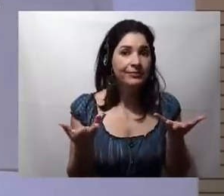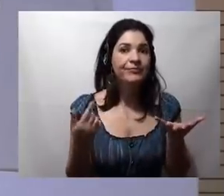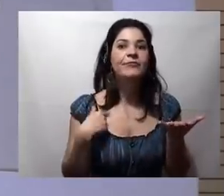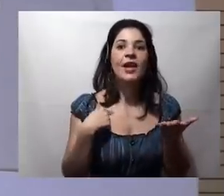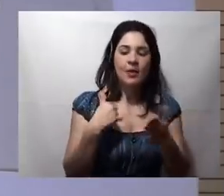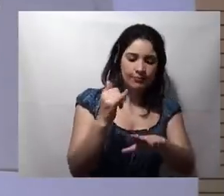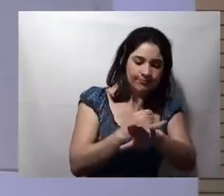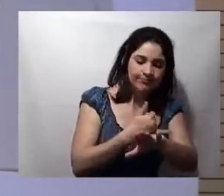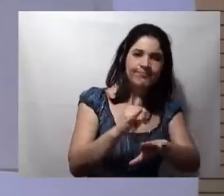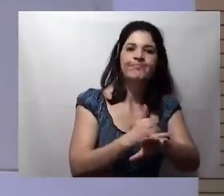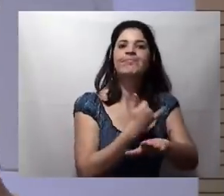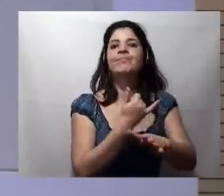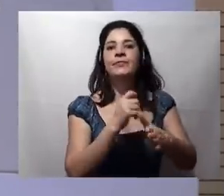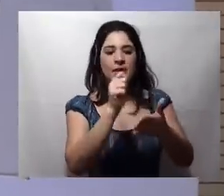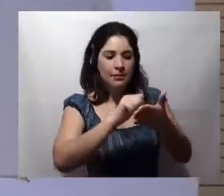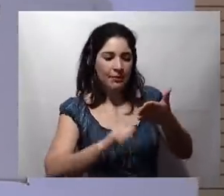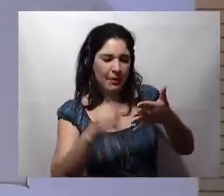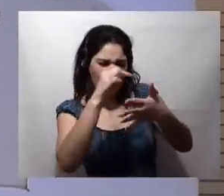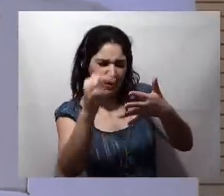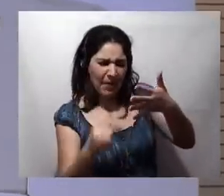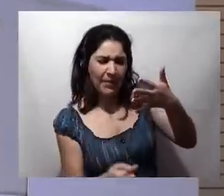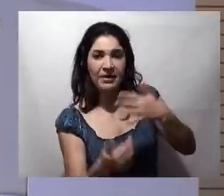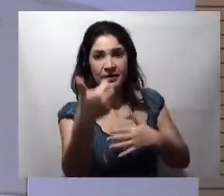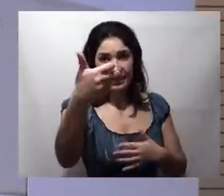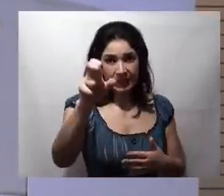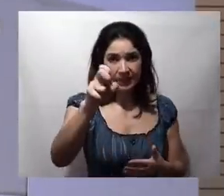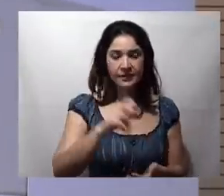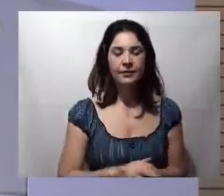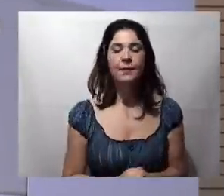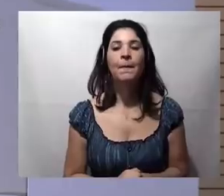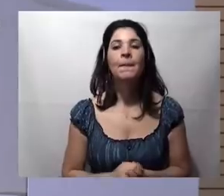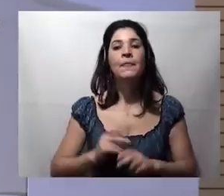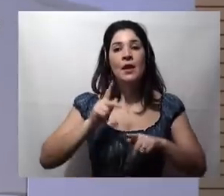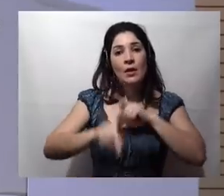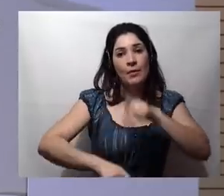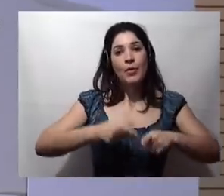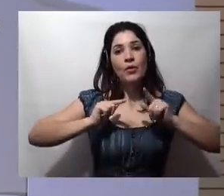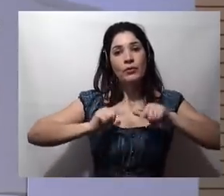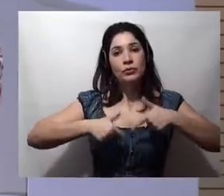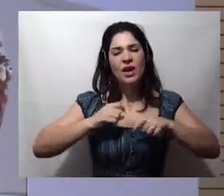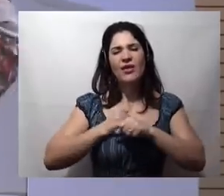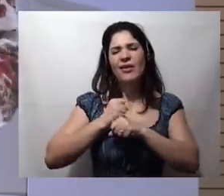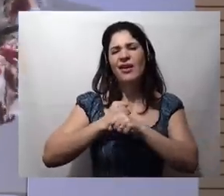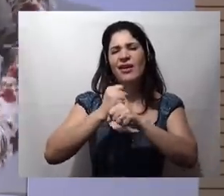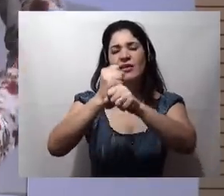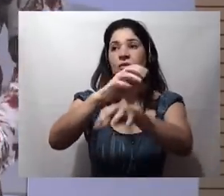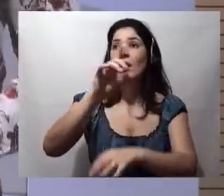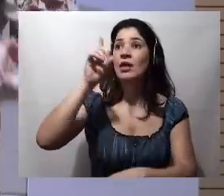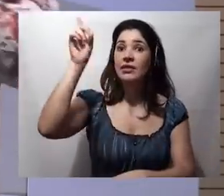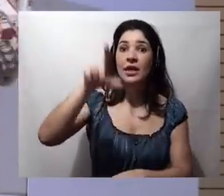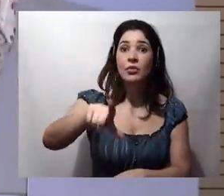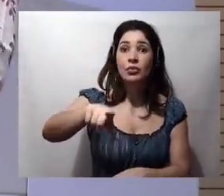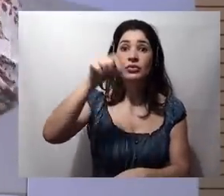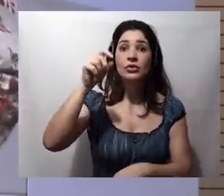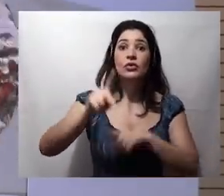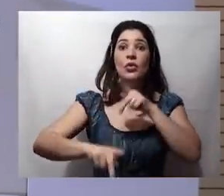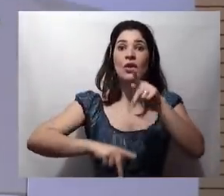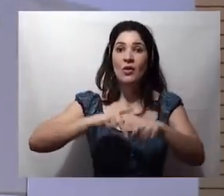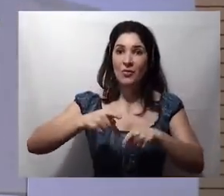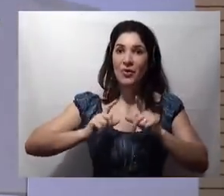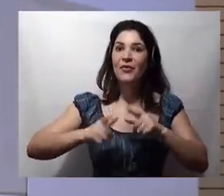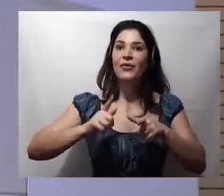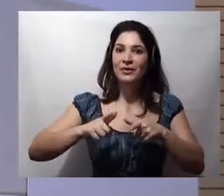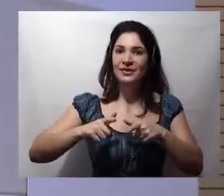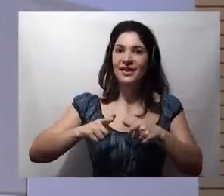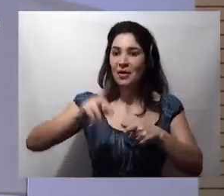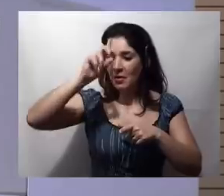alguns israel durante anos de israel o povo que deus escolheu para trazer a pessoa de